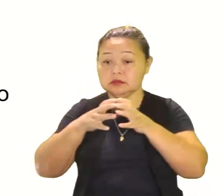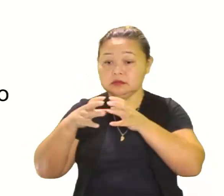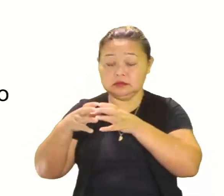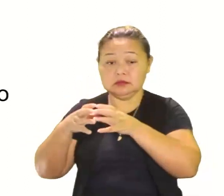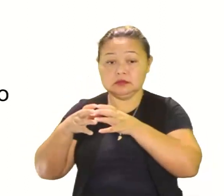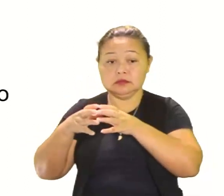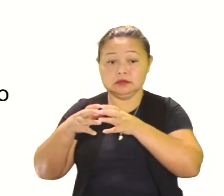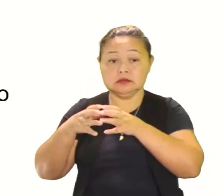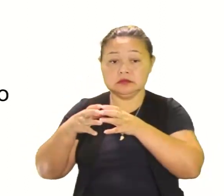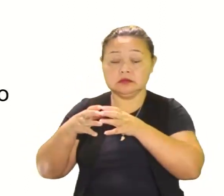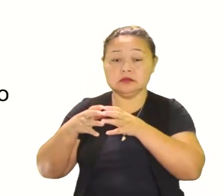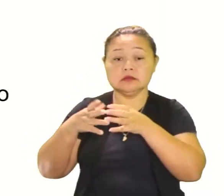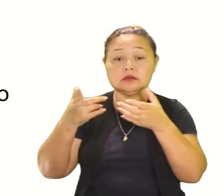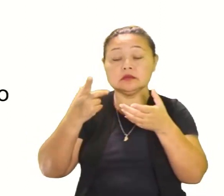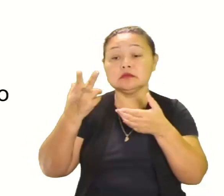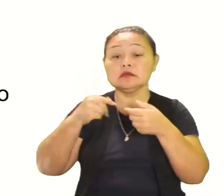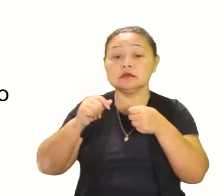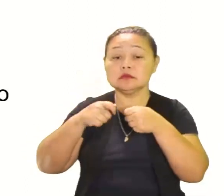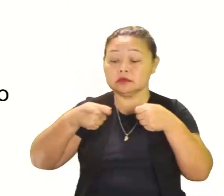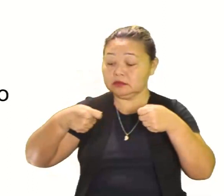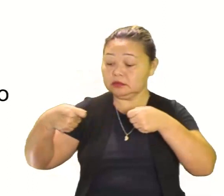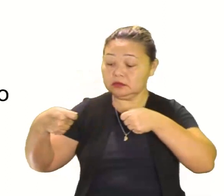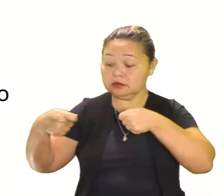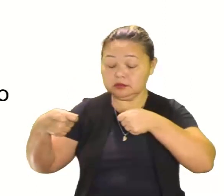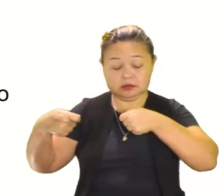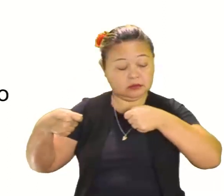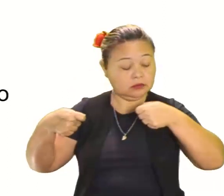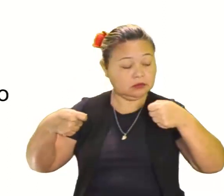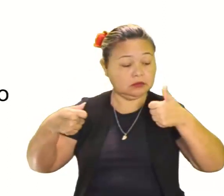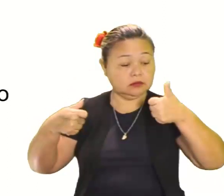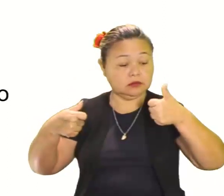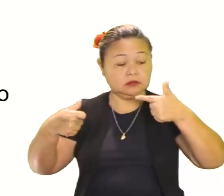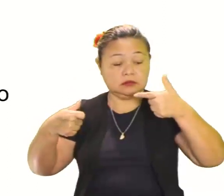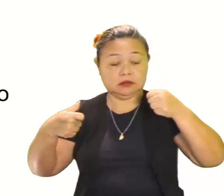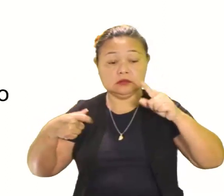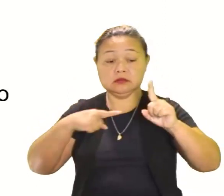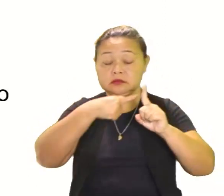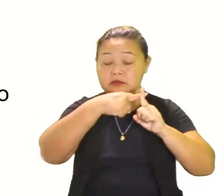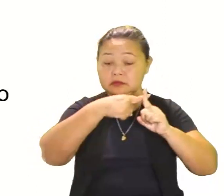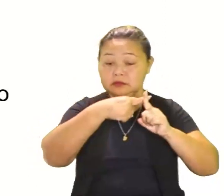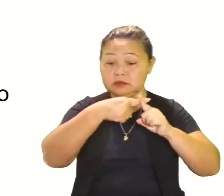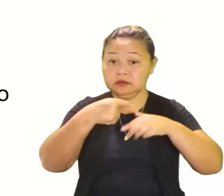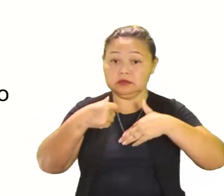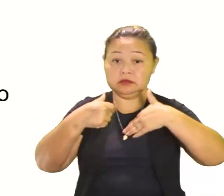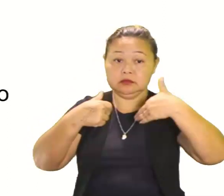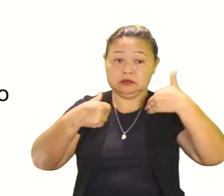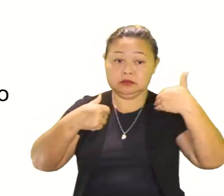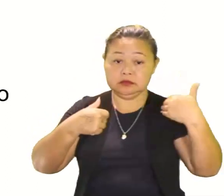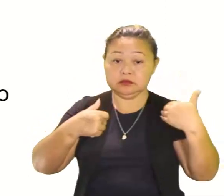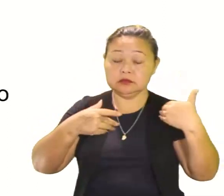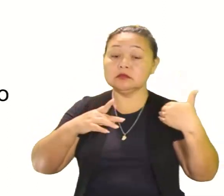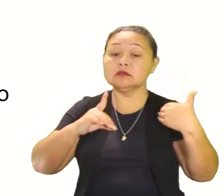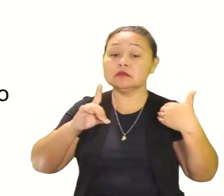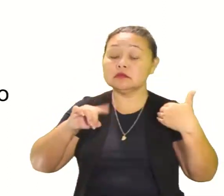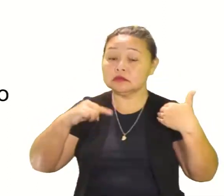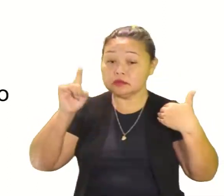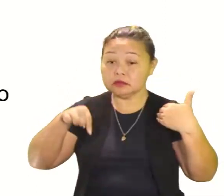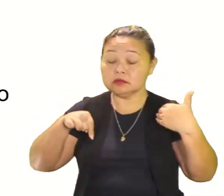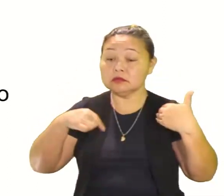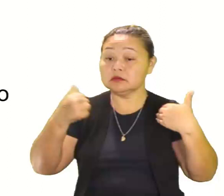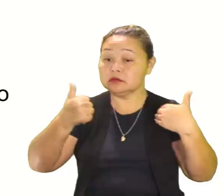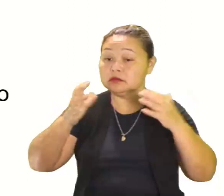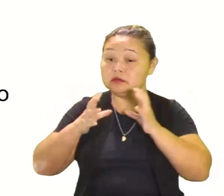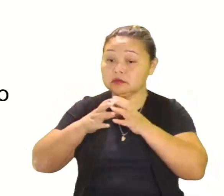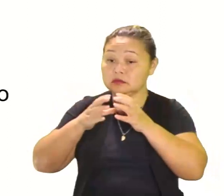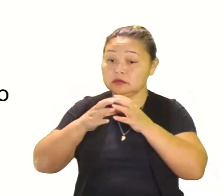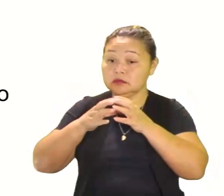grupos, né? São grupos, né? Que a gente desenhou só um bonequinho. Mas um puxa com uma força de 120 positivo para a direita. Esse é